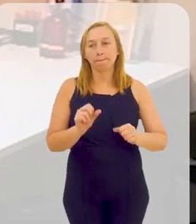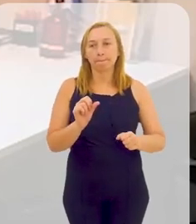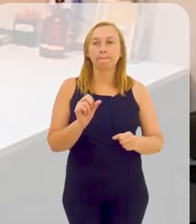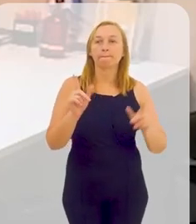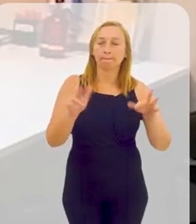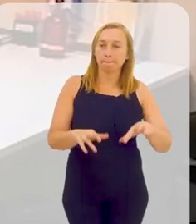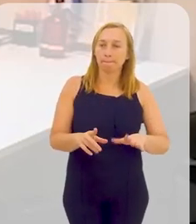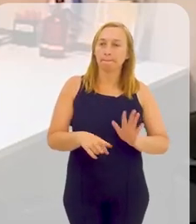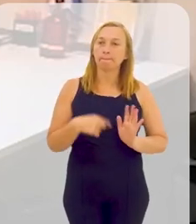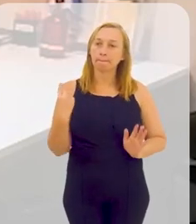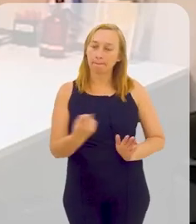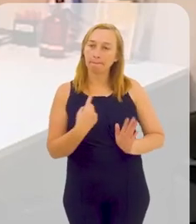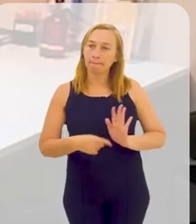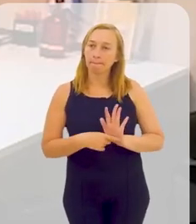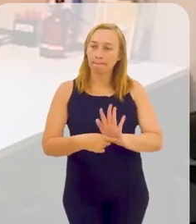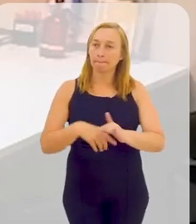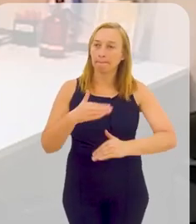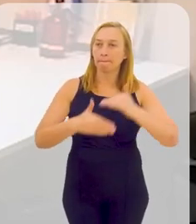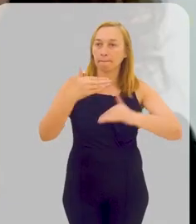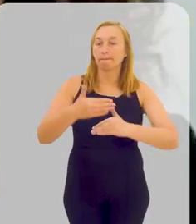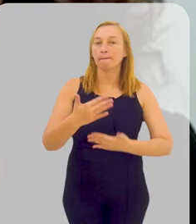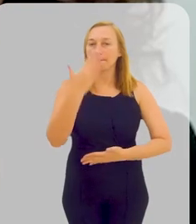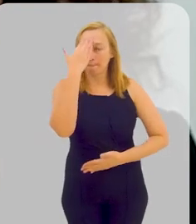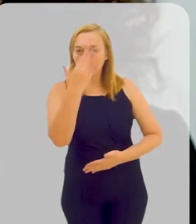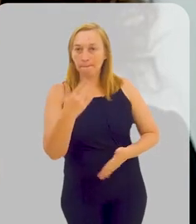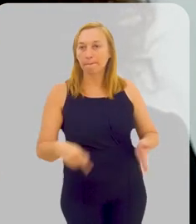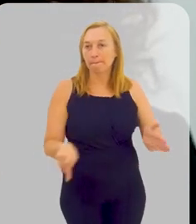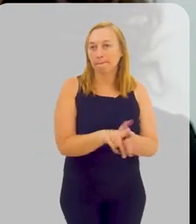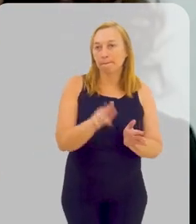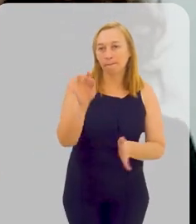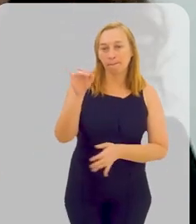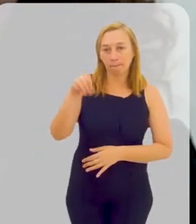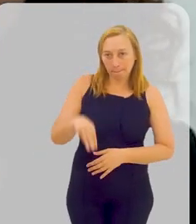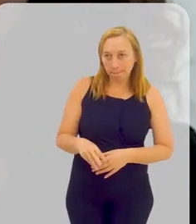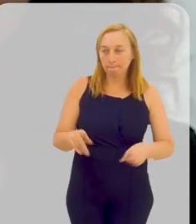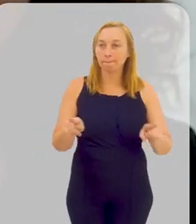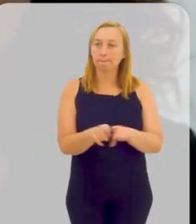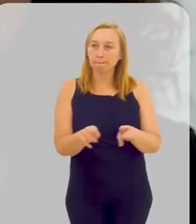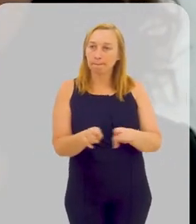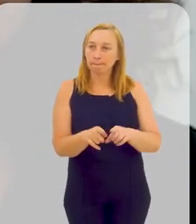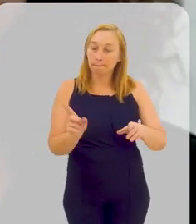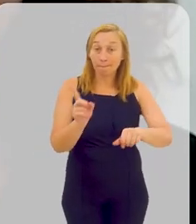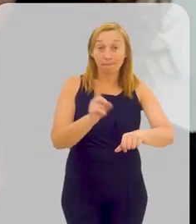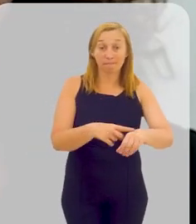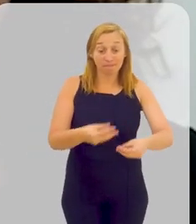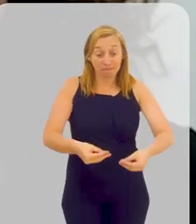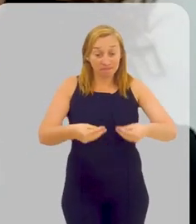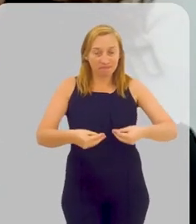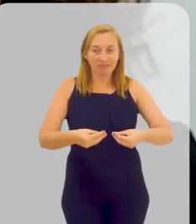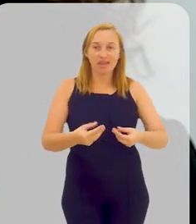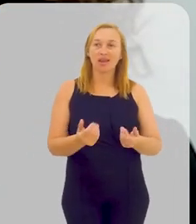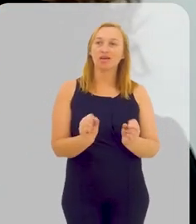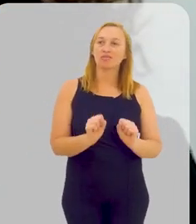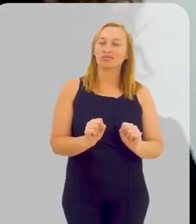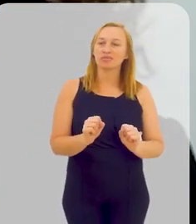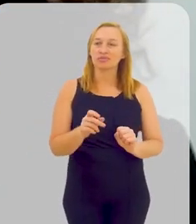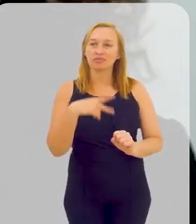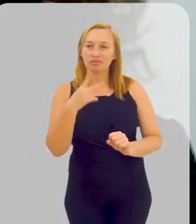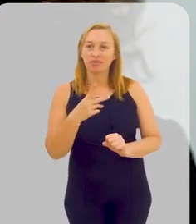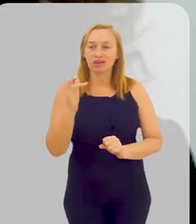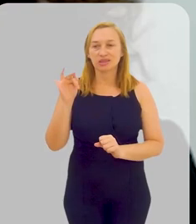pode fazer muito para ajudar a gente avançar obrigada por fazer parte do fórum e também por disponibilizado tempo aí para poder